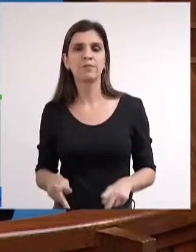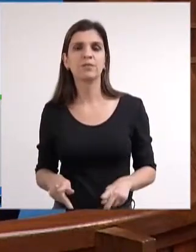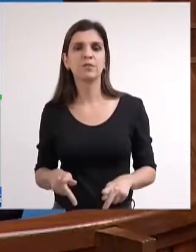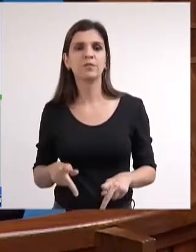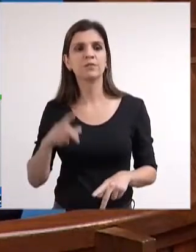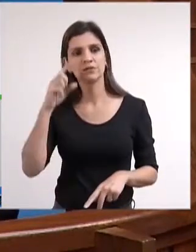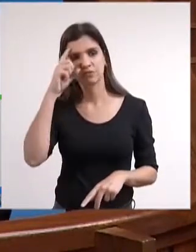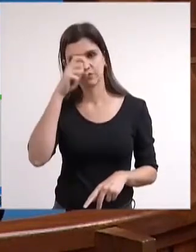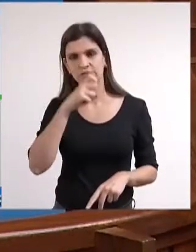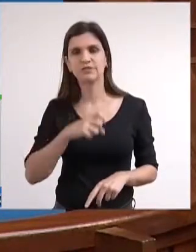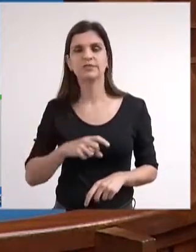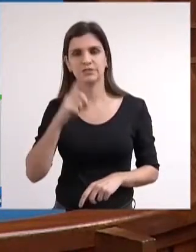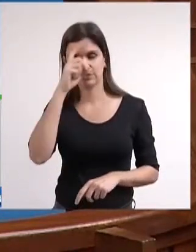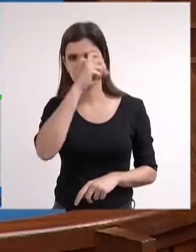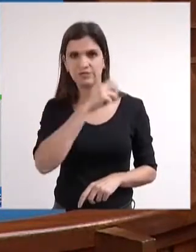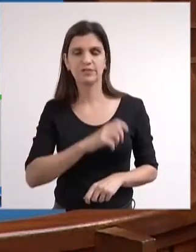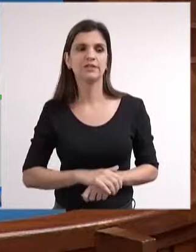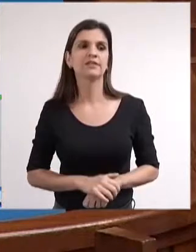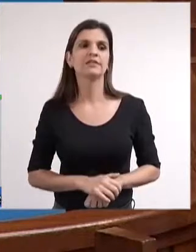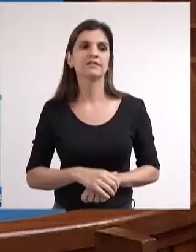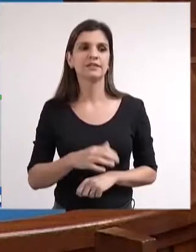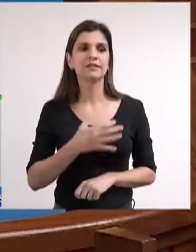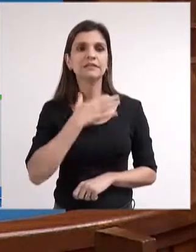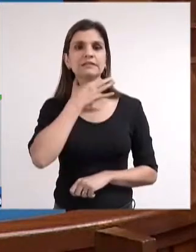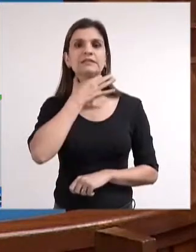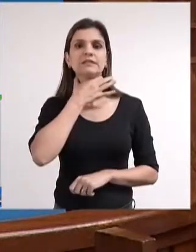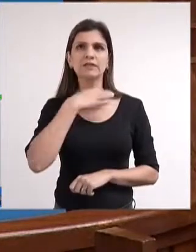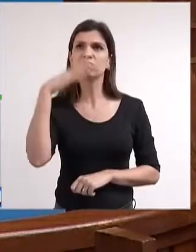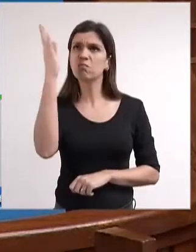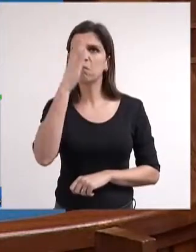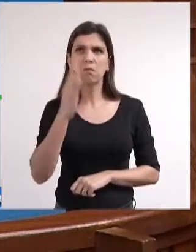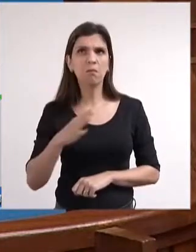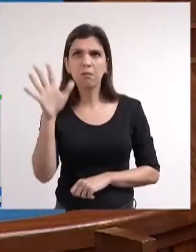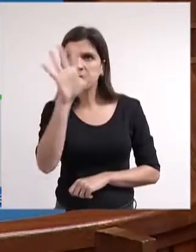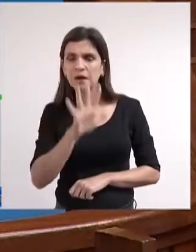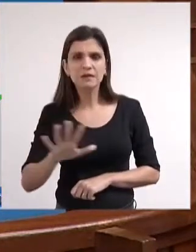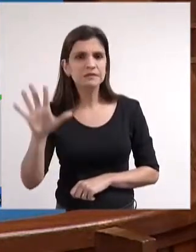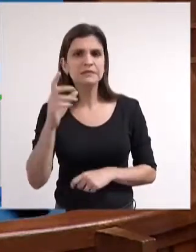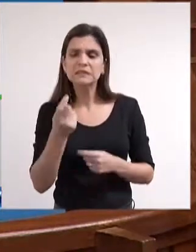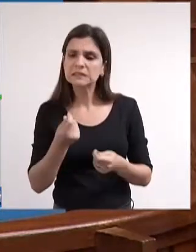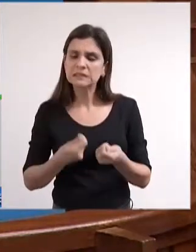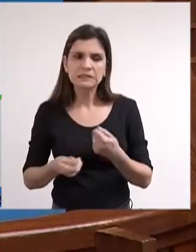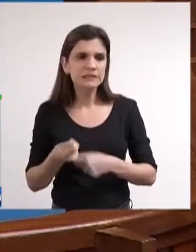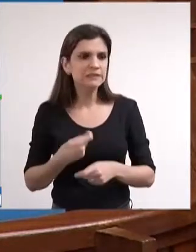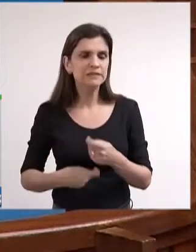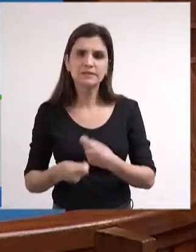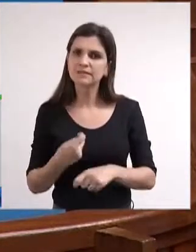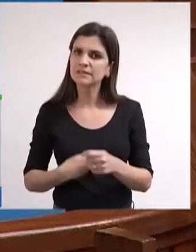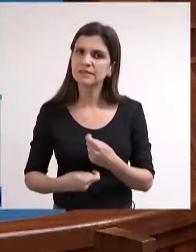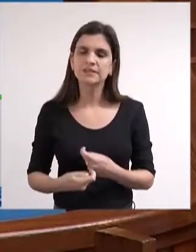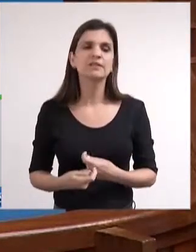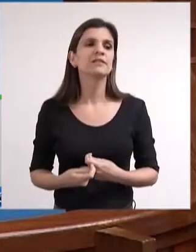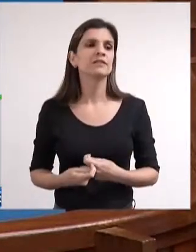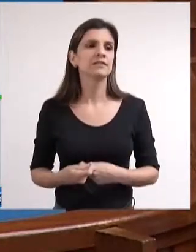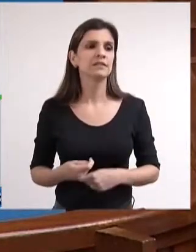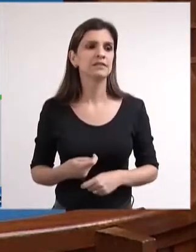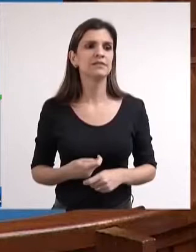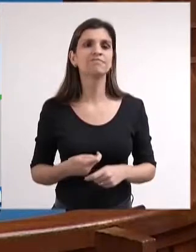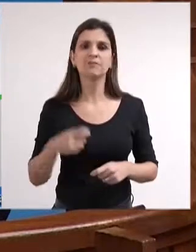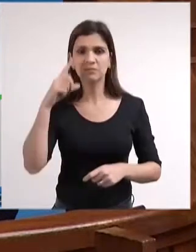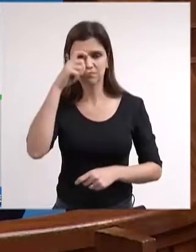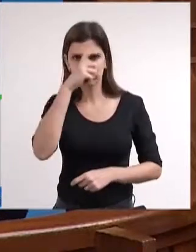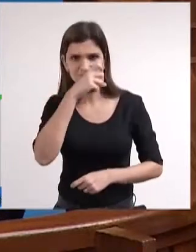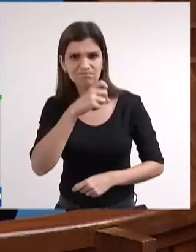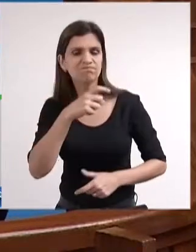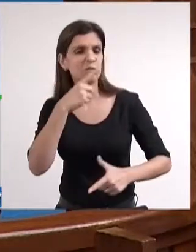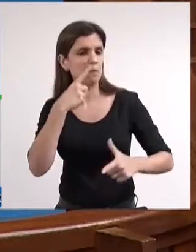uma recessão em sua economia a nível nacional, chegou a nível dos estados e aportou nos municípios uma dificuldade muito